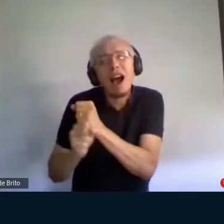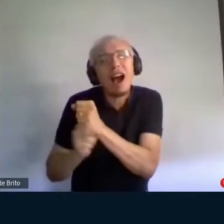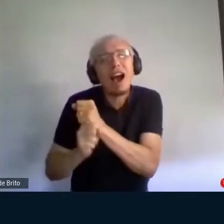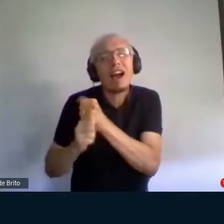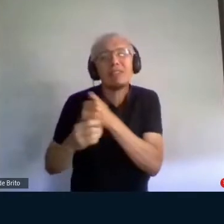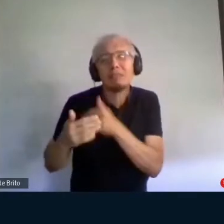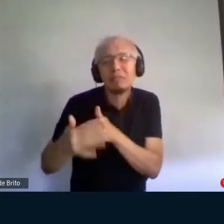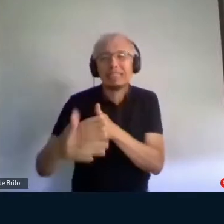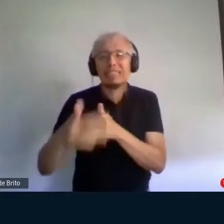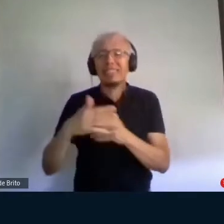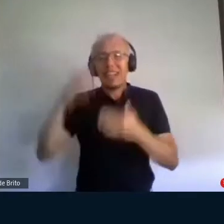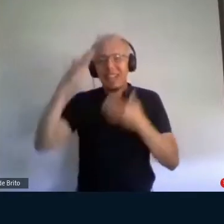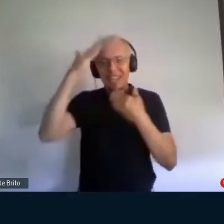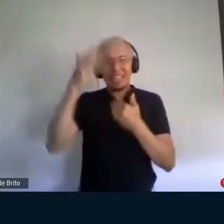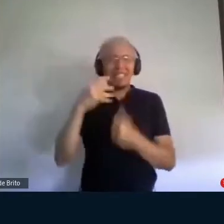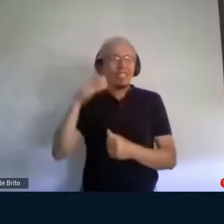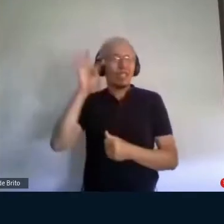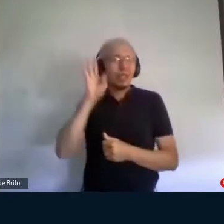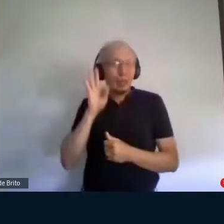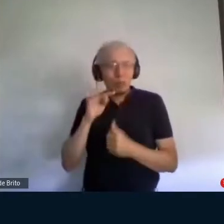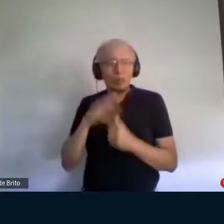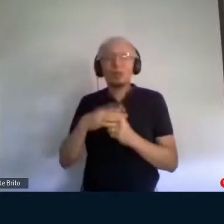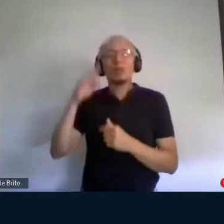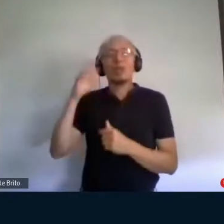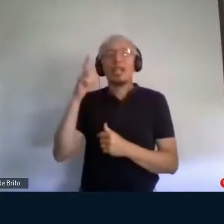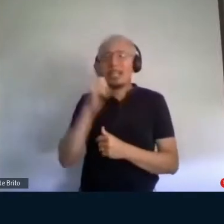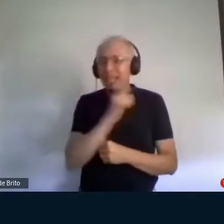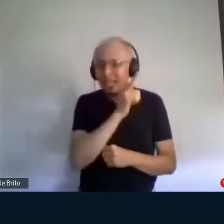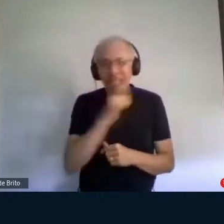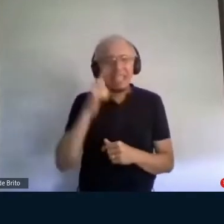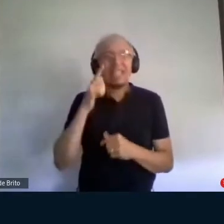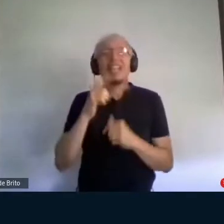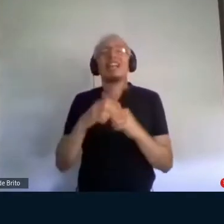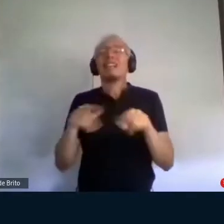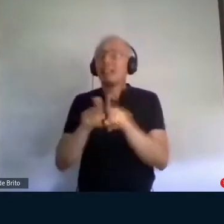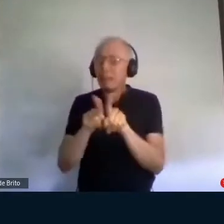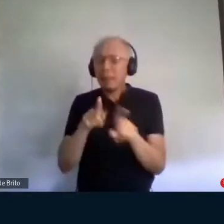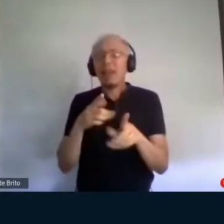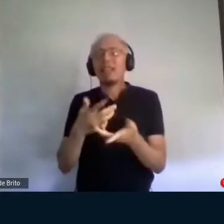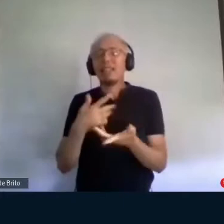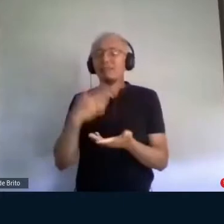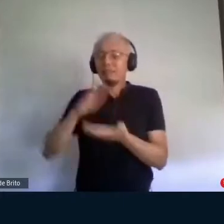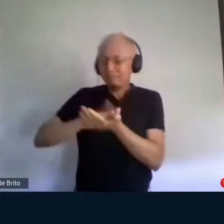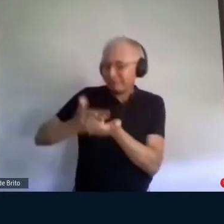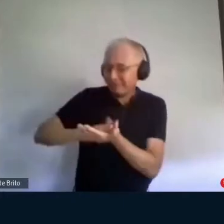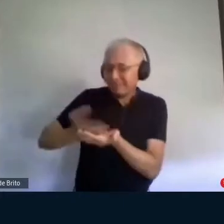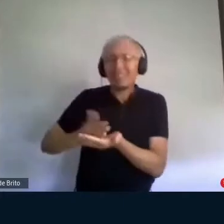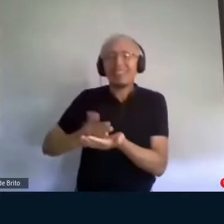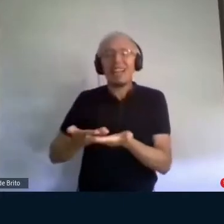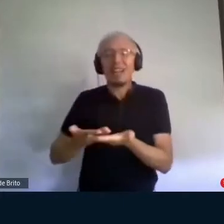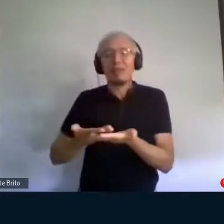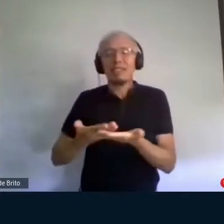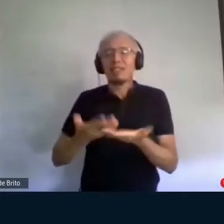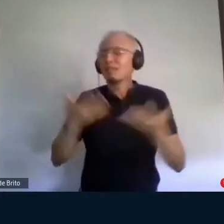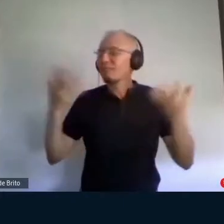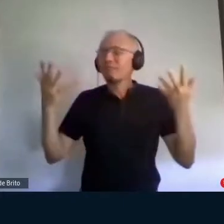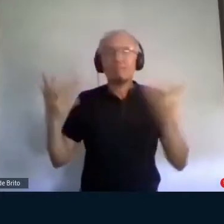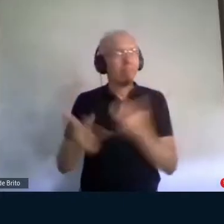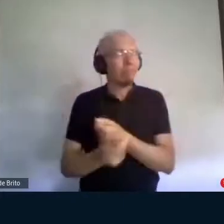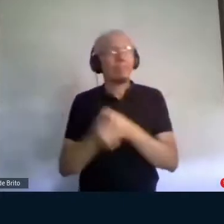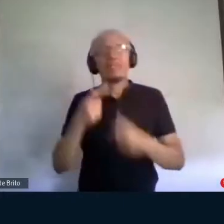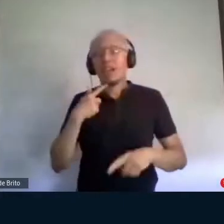demais a Tuxi, agradeço a Lira, agradeço os nossos queridos intérpretes que fazem um trabalho